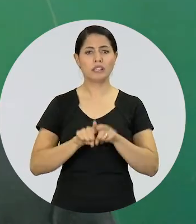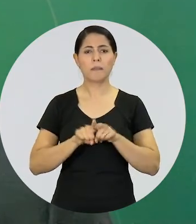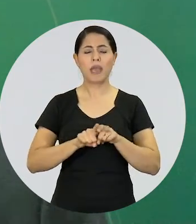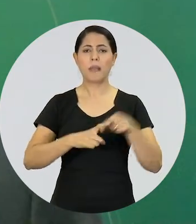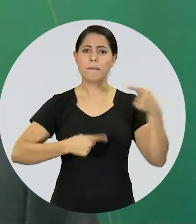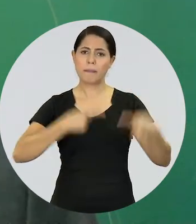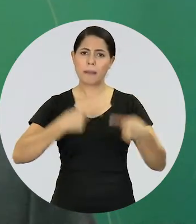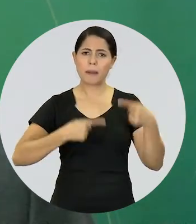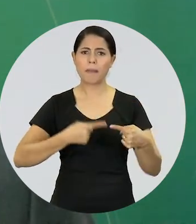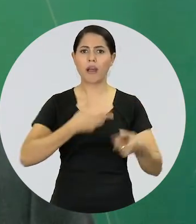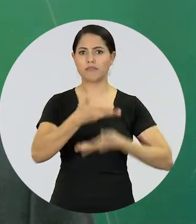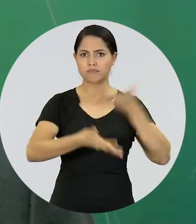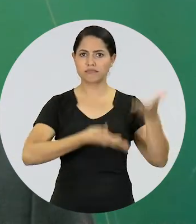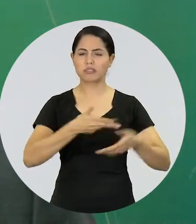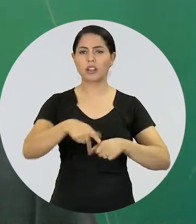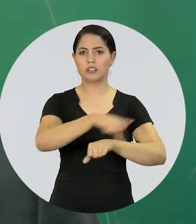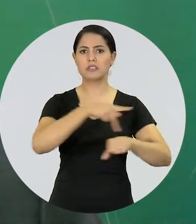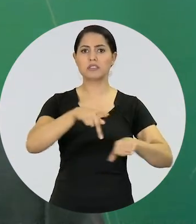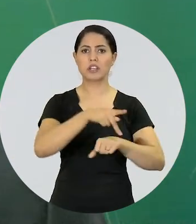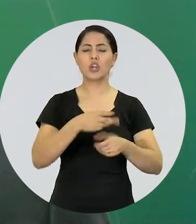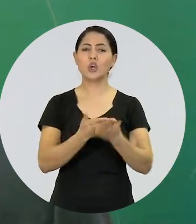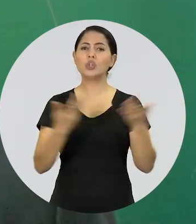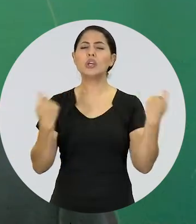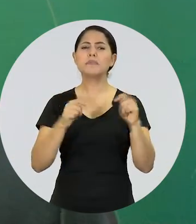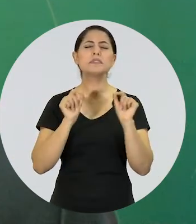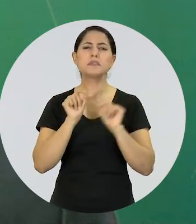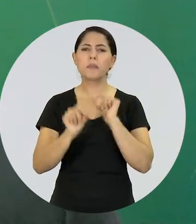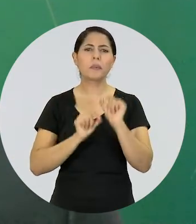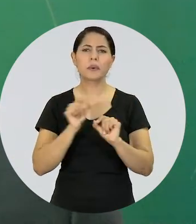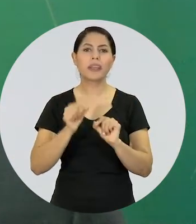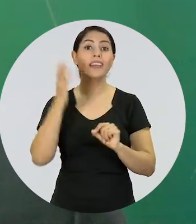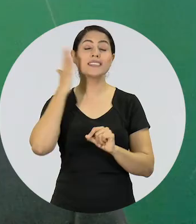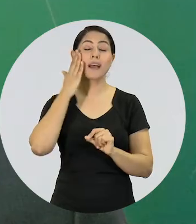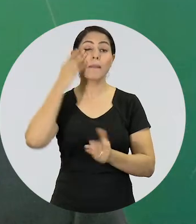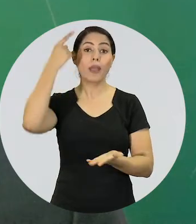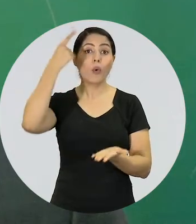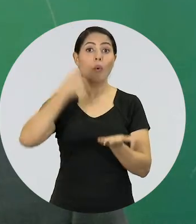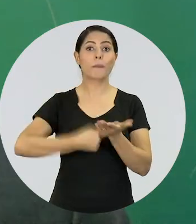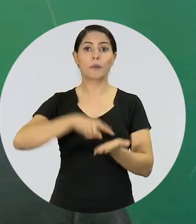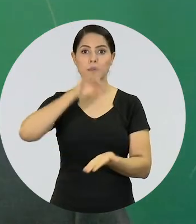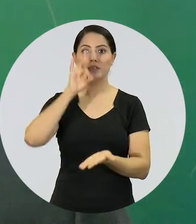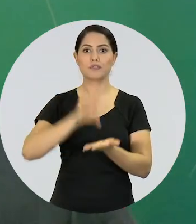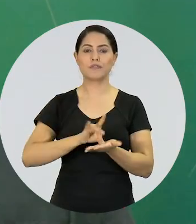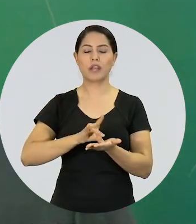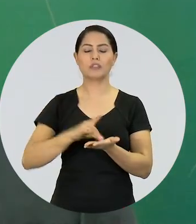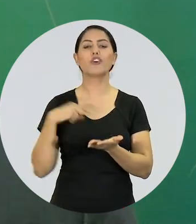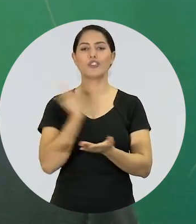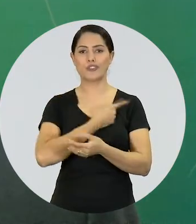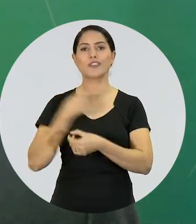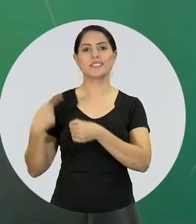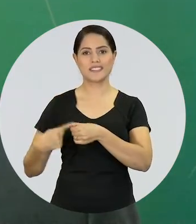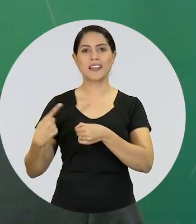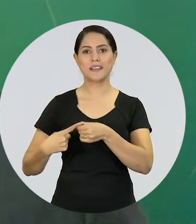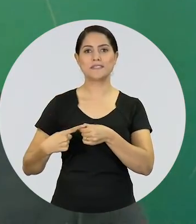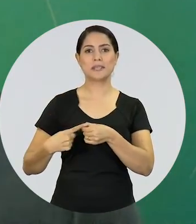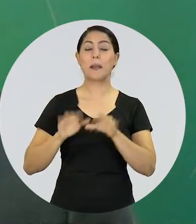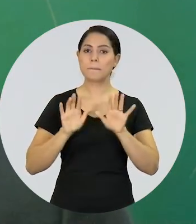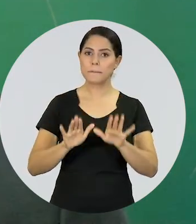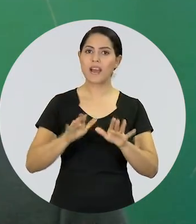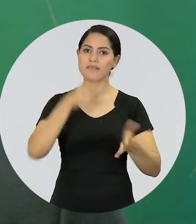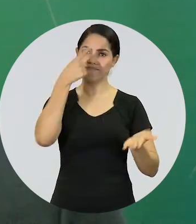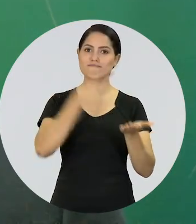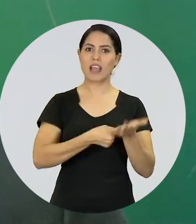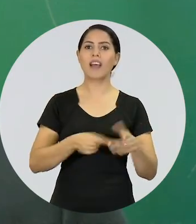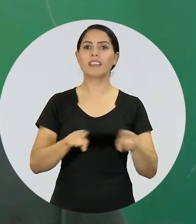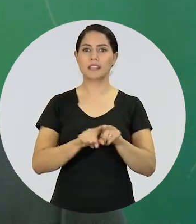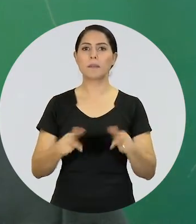uma discussão internacional de que nós precisamos saber que o compromisso, as cidades são nossas, mas o